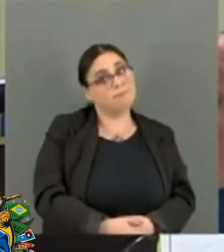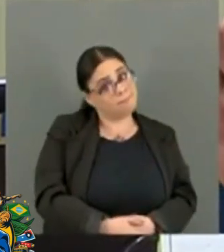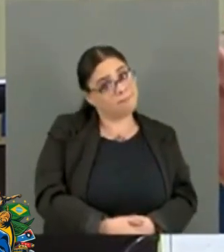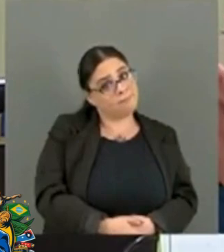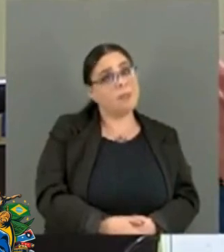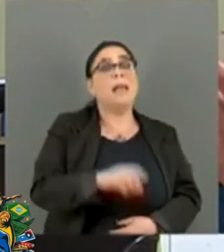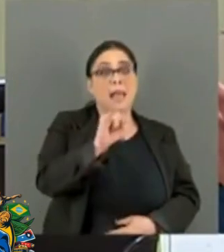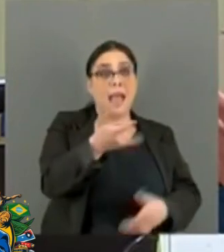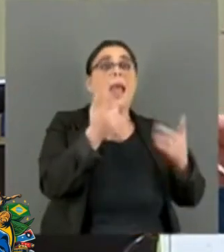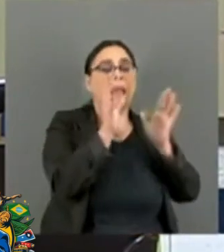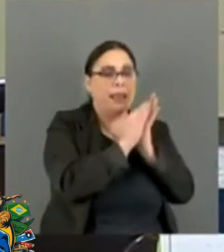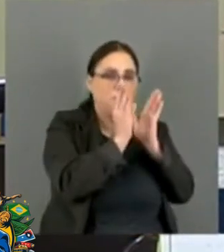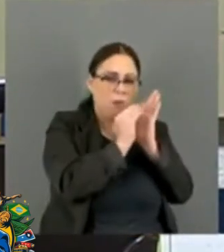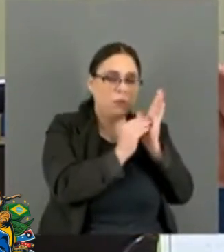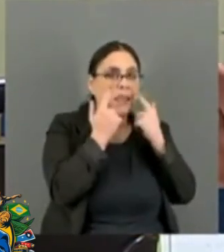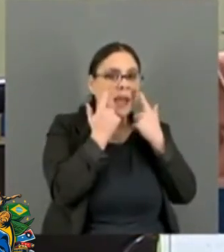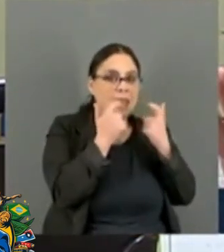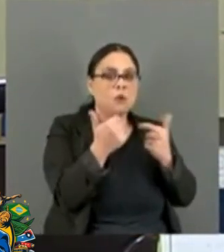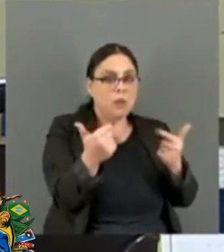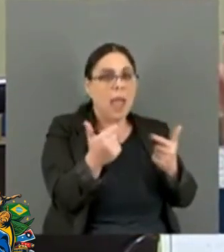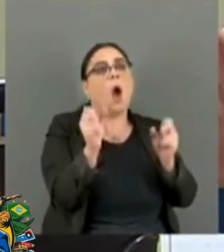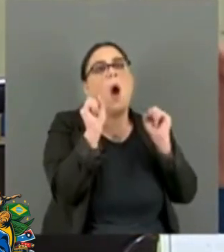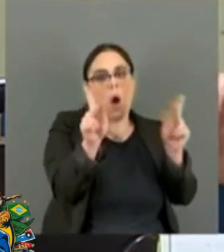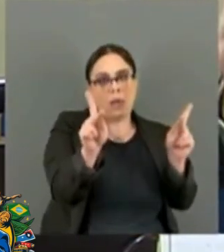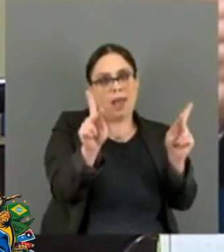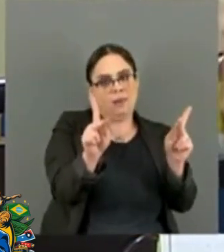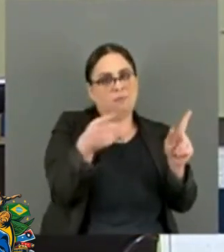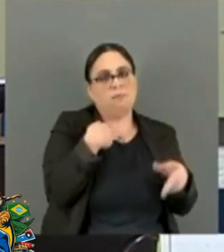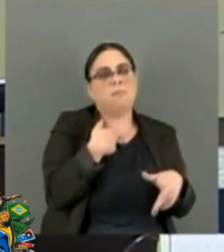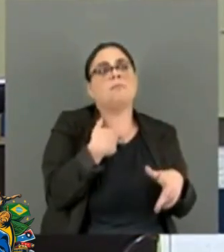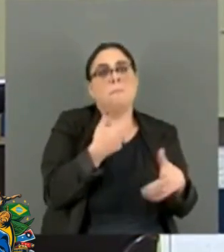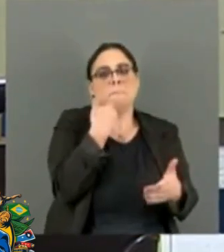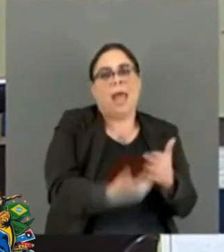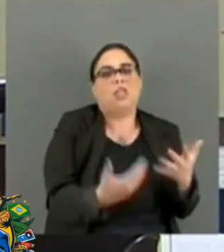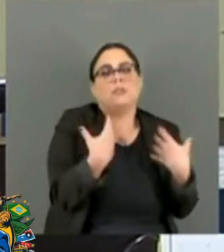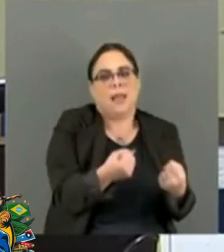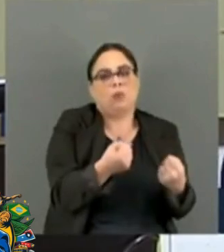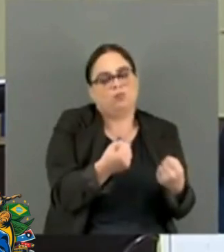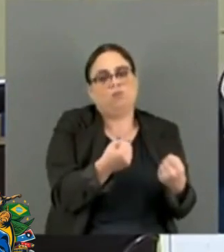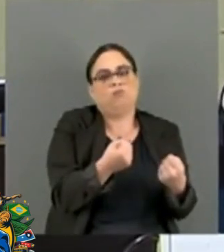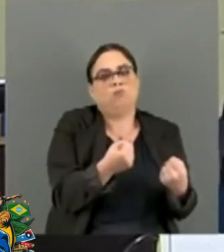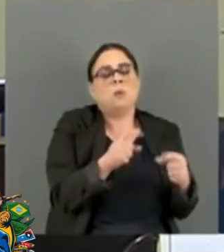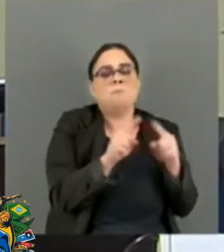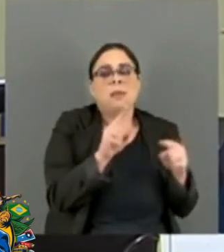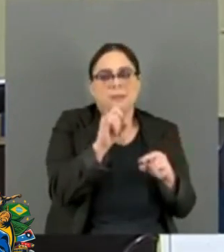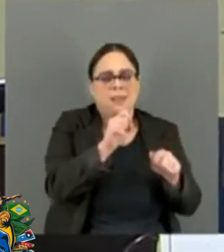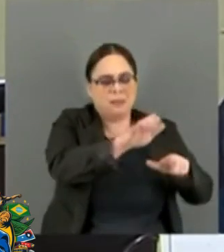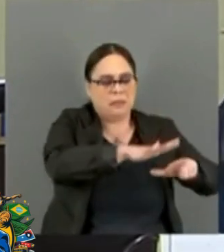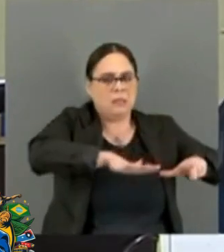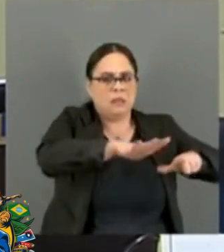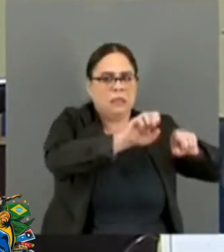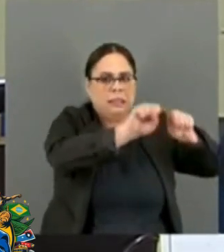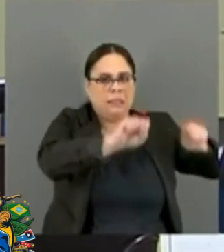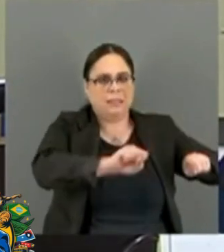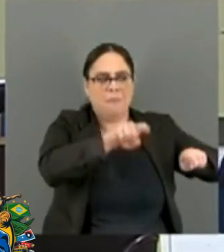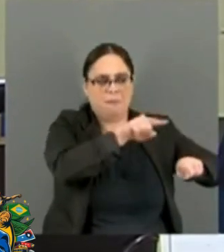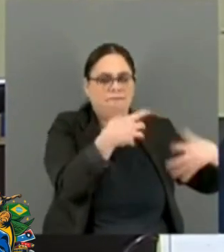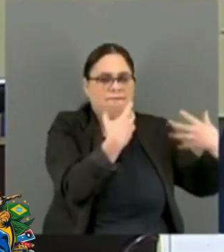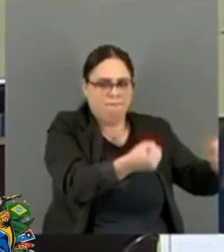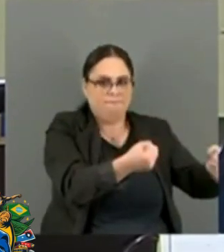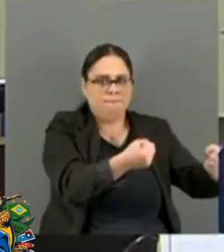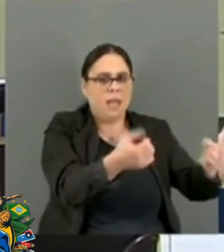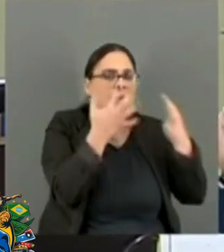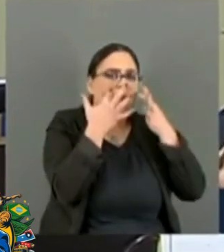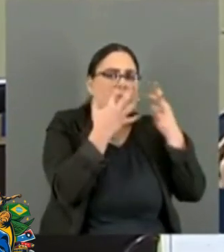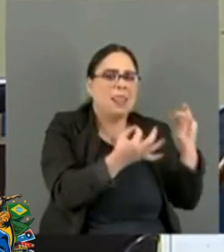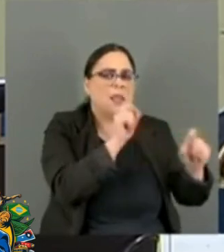Se deixou de interessar para a minha audiência, não há mais o que fazer. Eu perdi. Agora, se a plataforma estiver disposta e entender